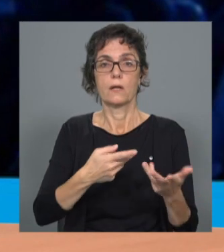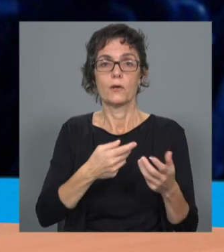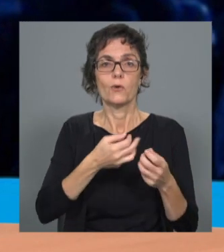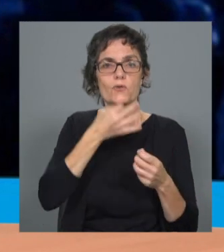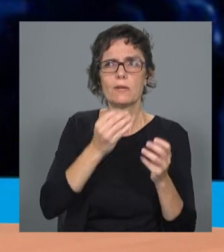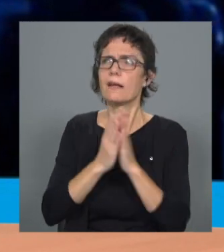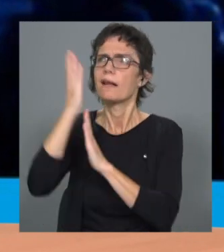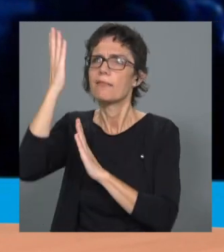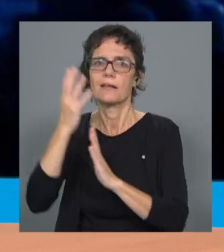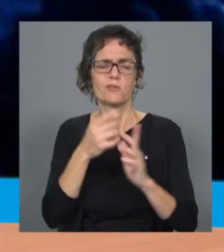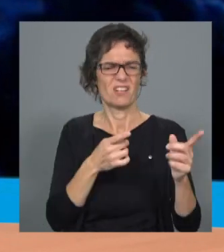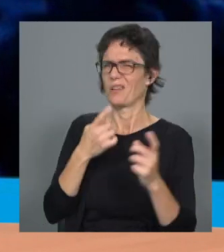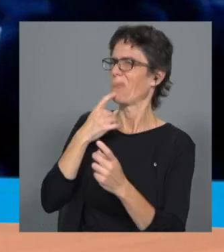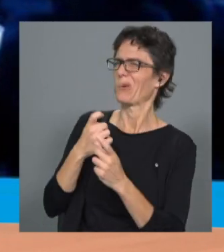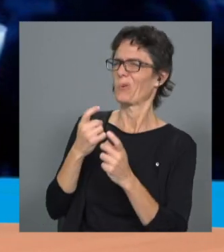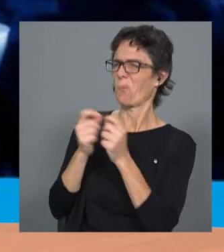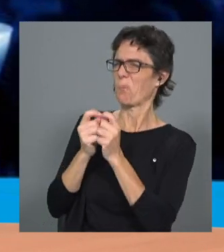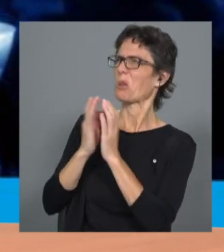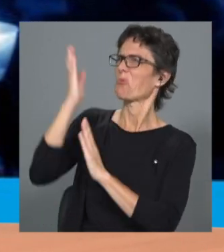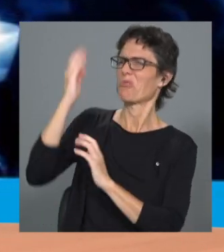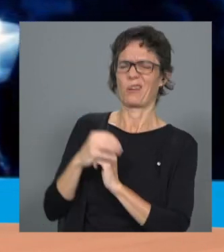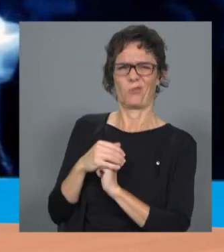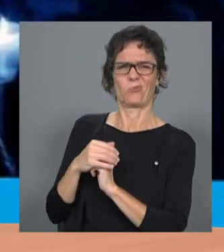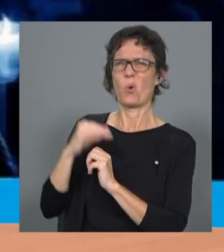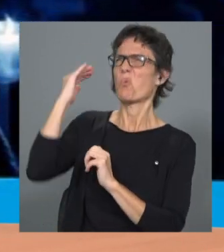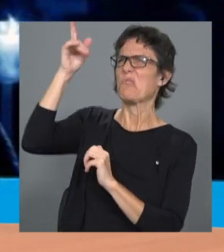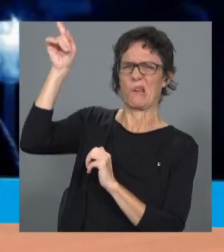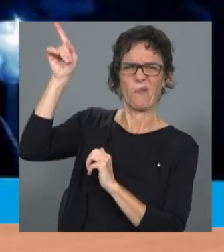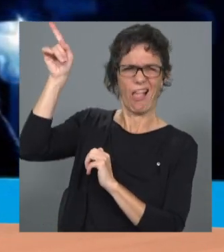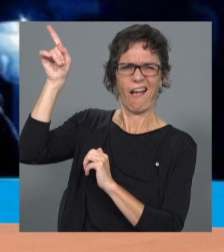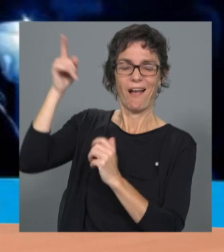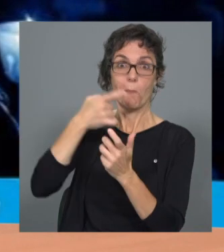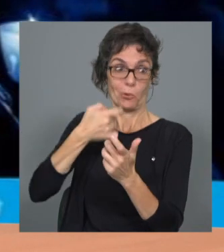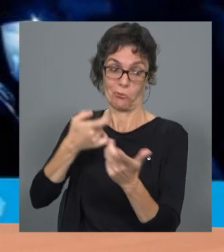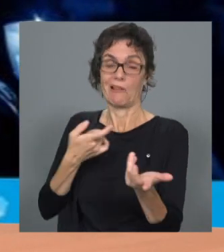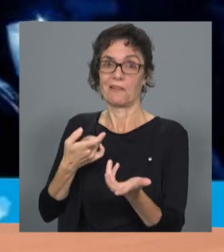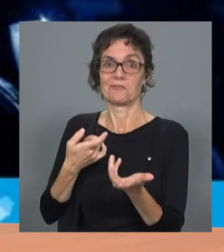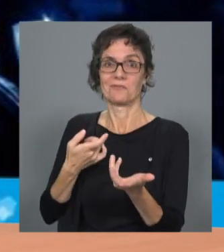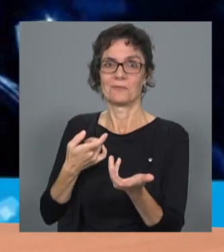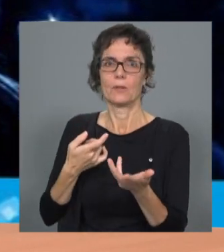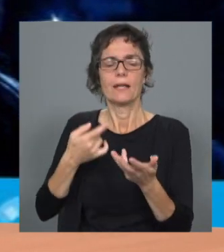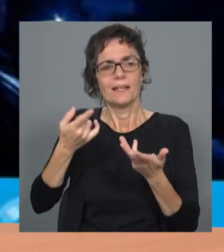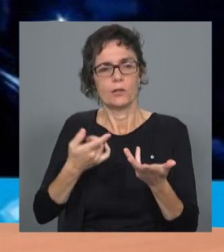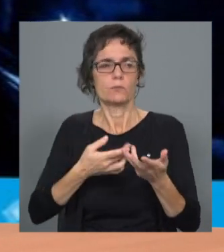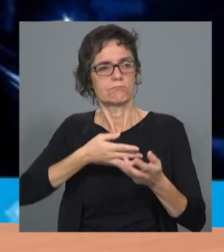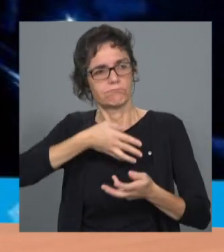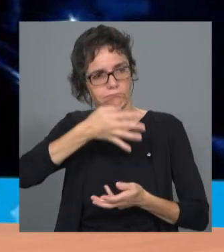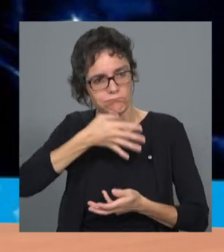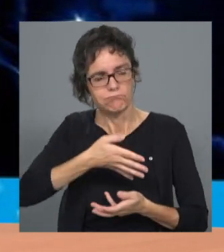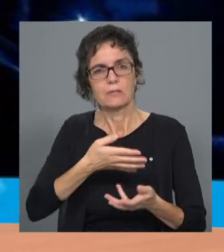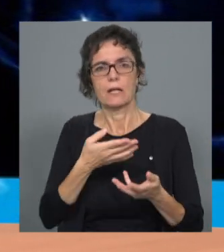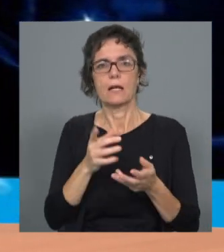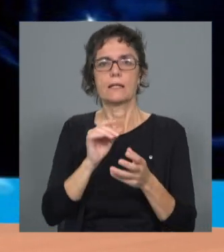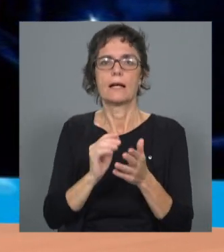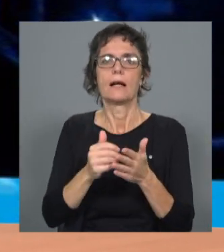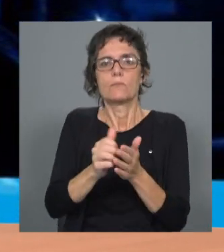como é que é isto estar junto de Deus, como é que é isto do céu, como é que é isto de estar face a face, e eu vou respondendo com o Evangelho e com